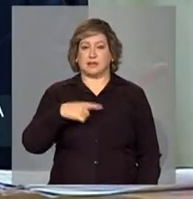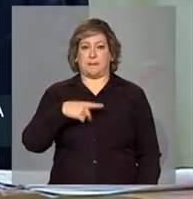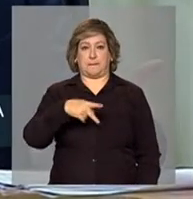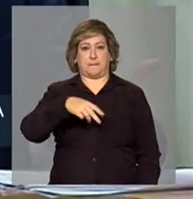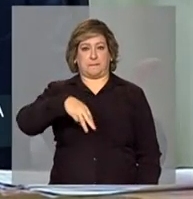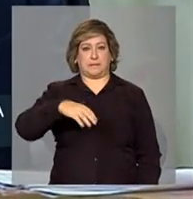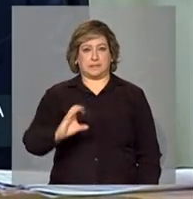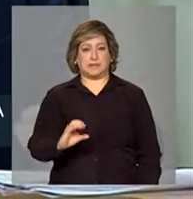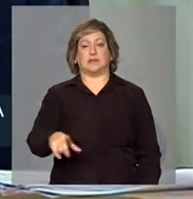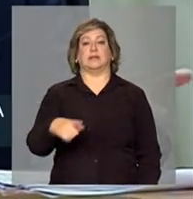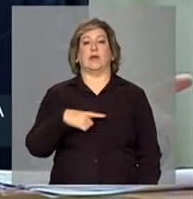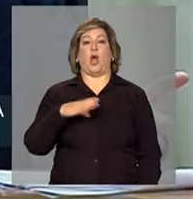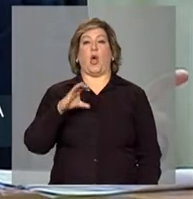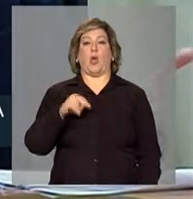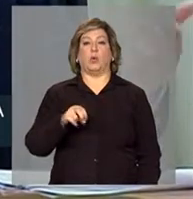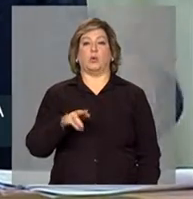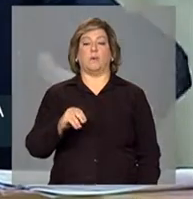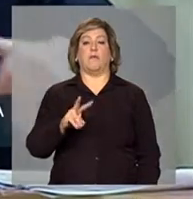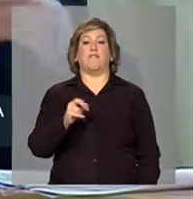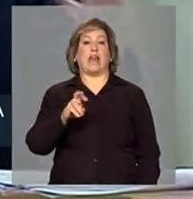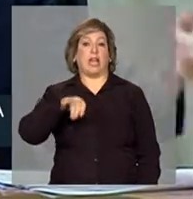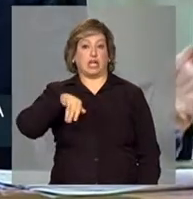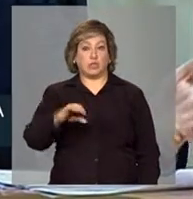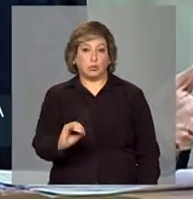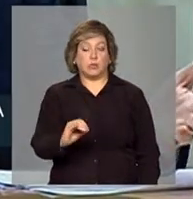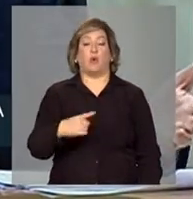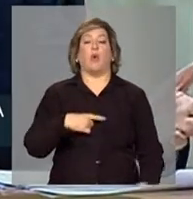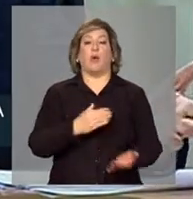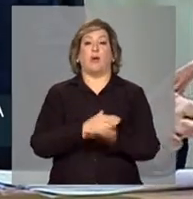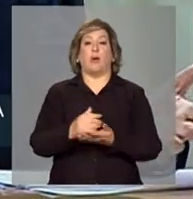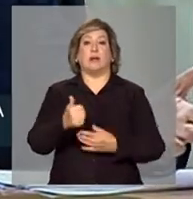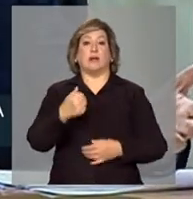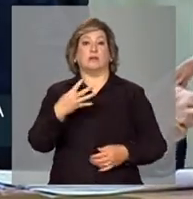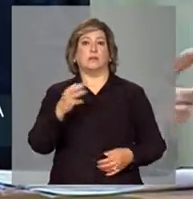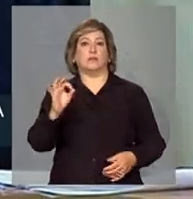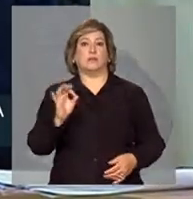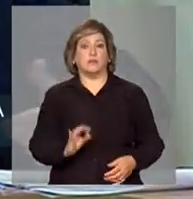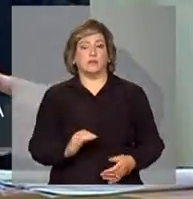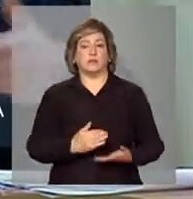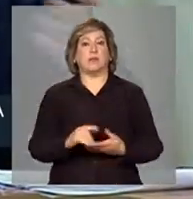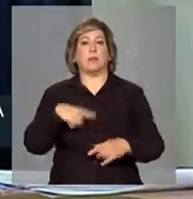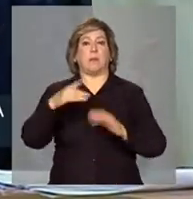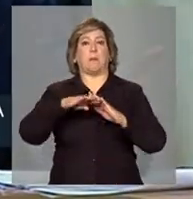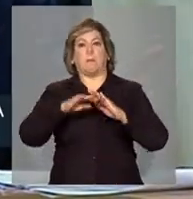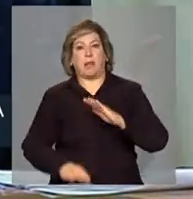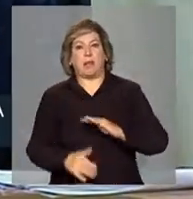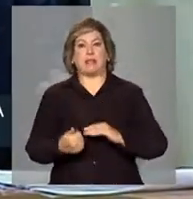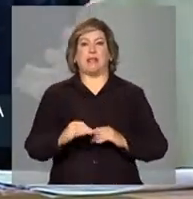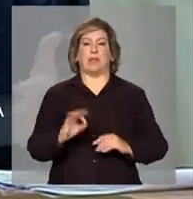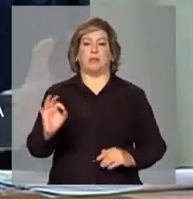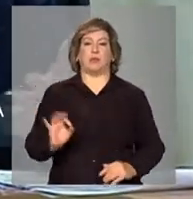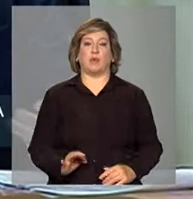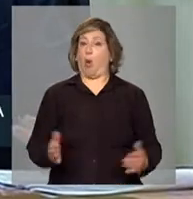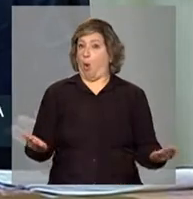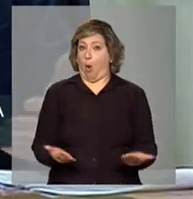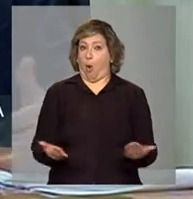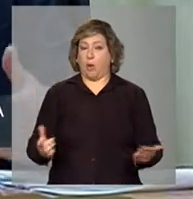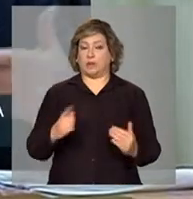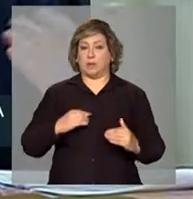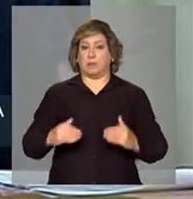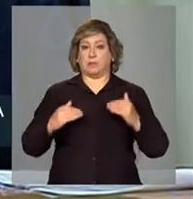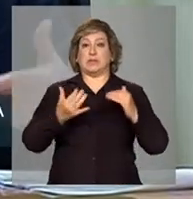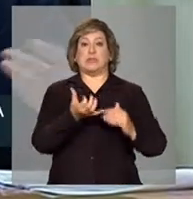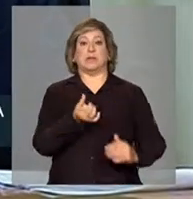PMC que é o consumo Varejista chegou a crescer 14 por cento aí depois baixou e por cento hoje está